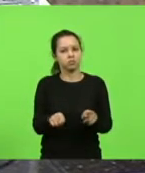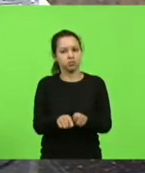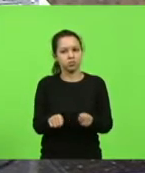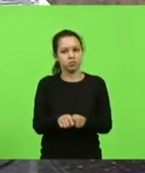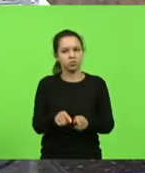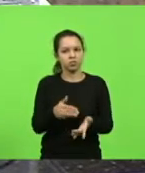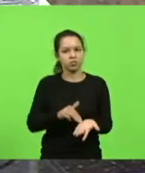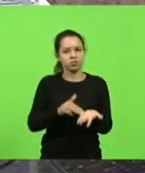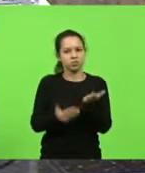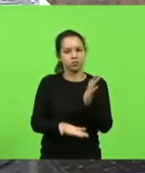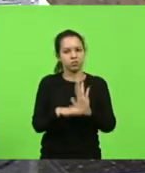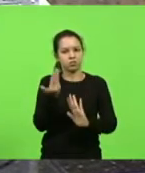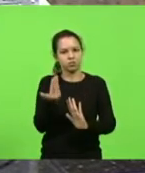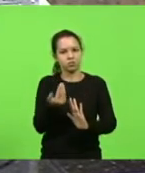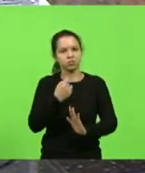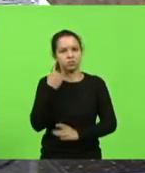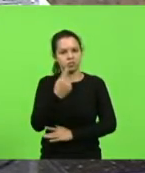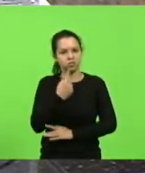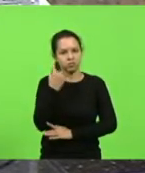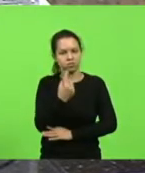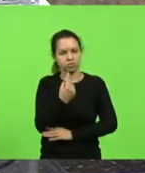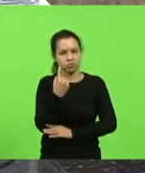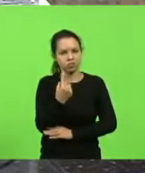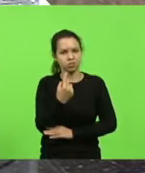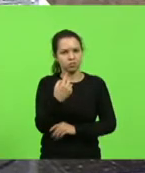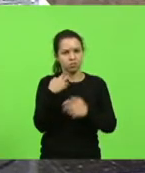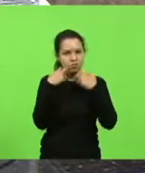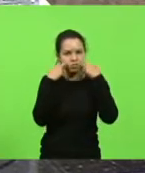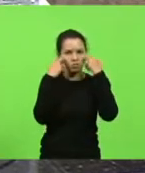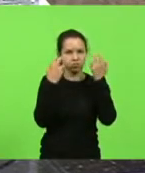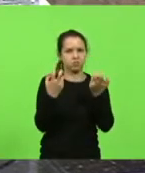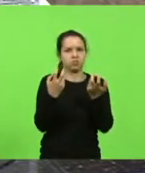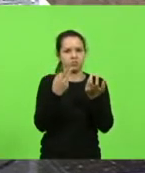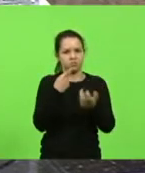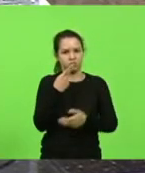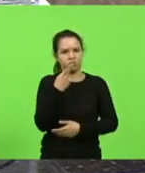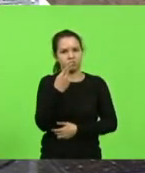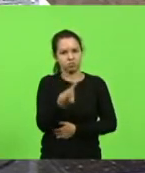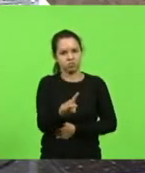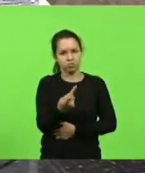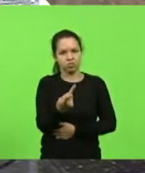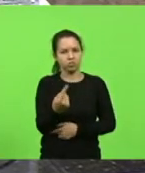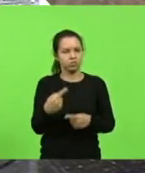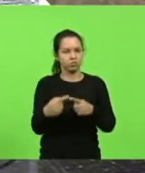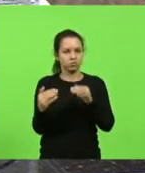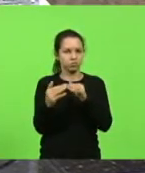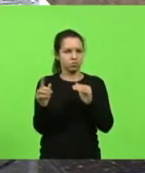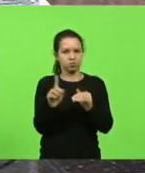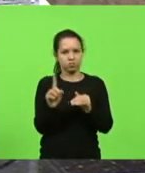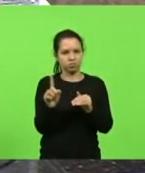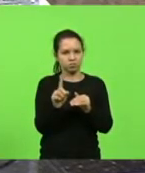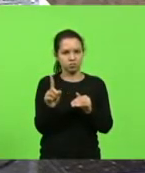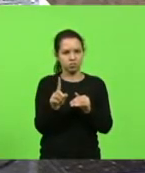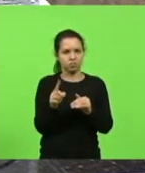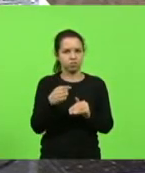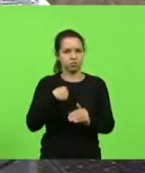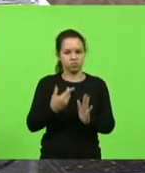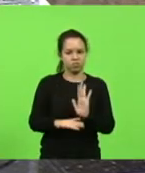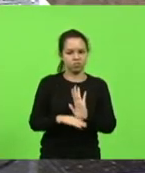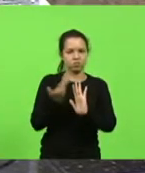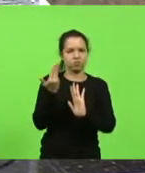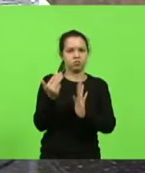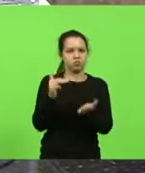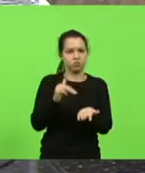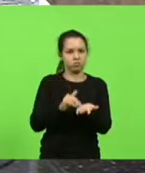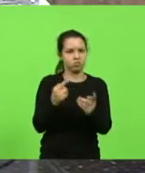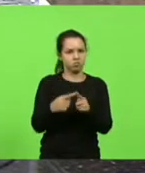porque não concorda com ela? Mas que vergonha falar uma coisa dessa. Cada vez que eu quiser tirar uma moção de que eu não